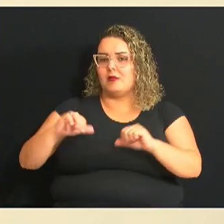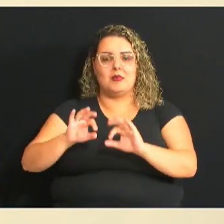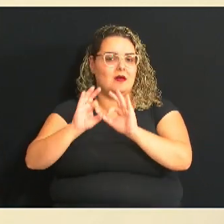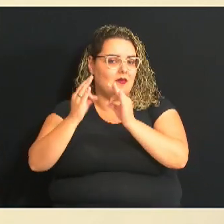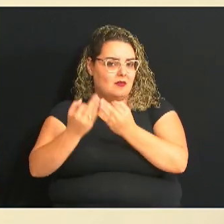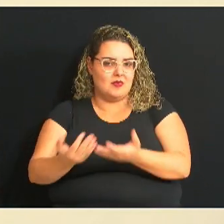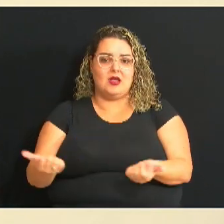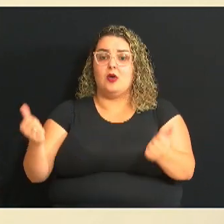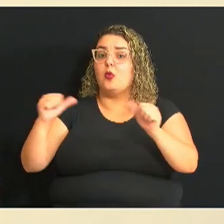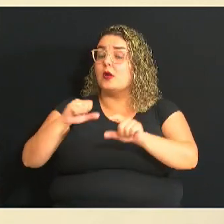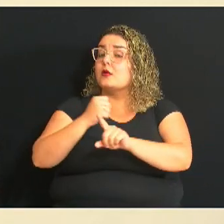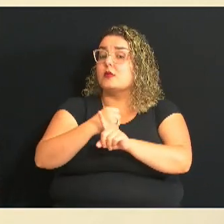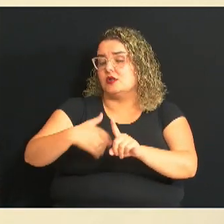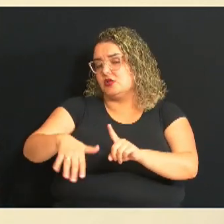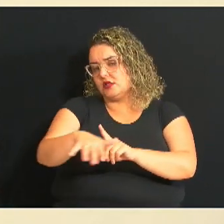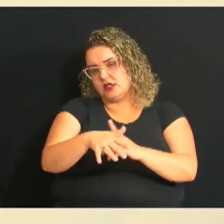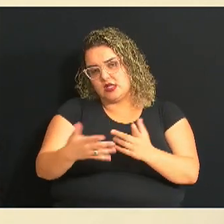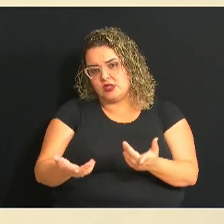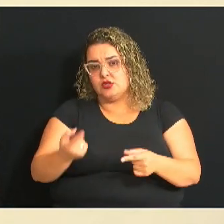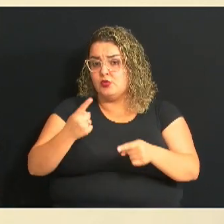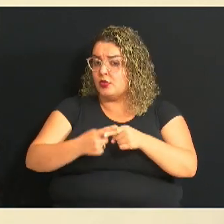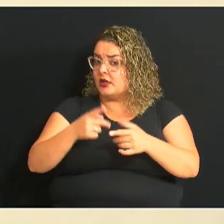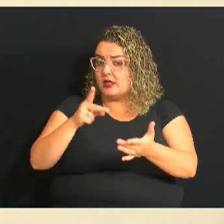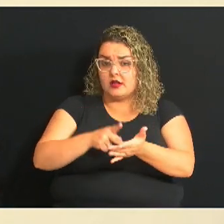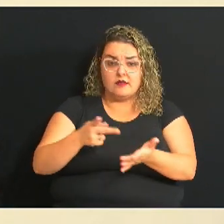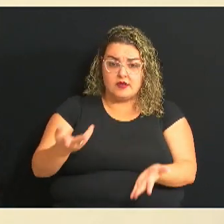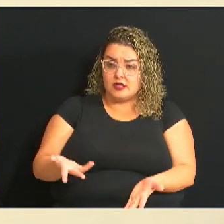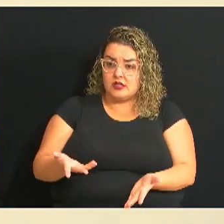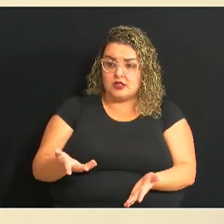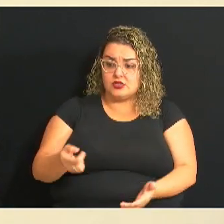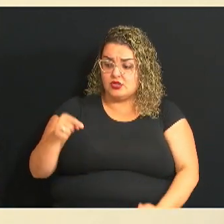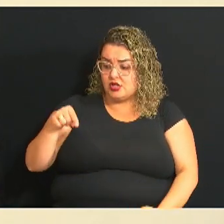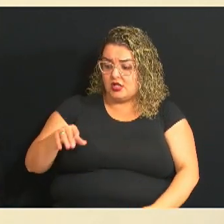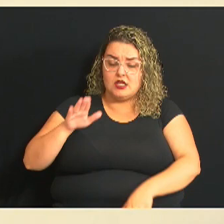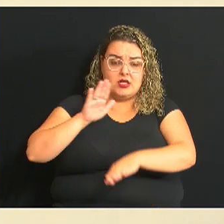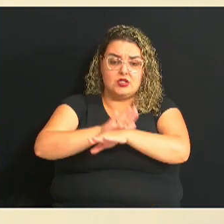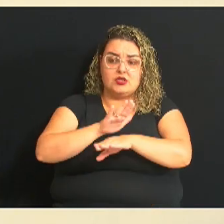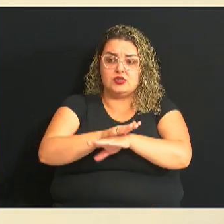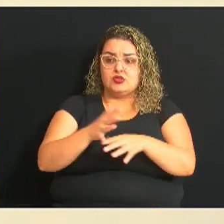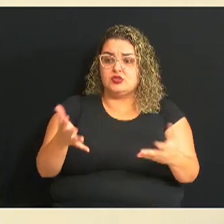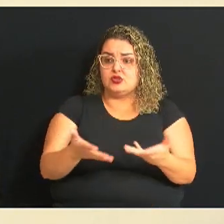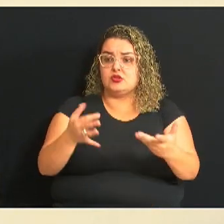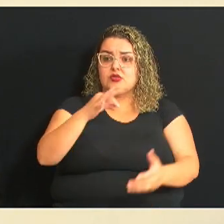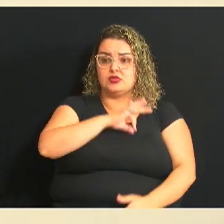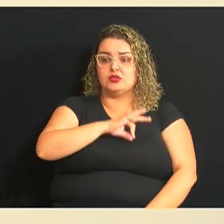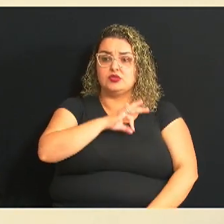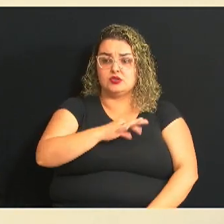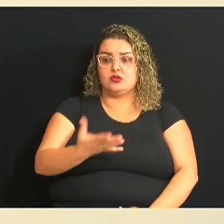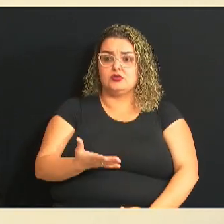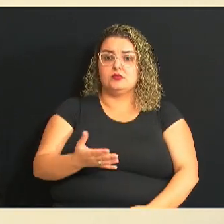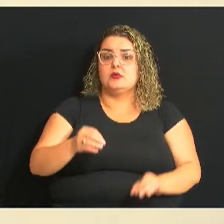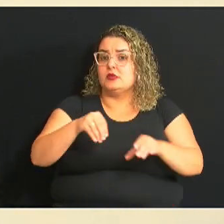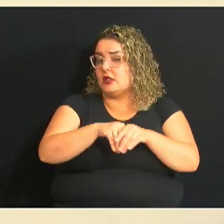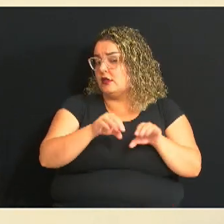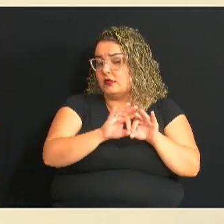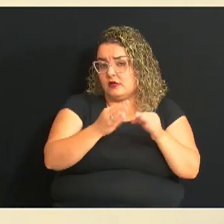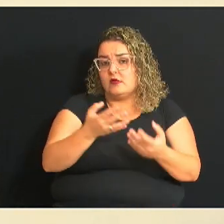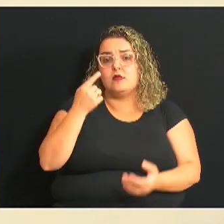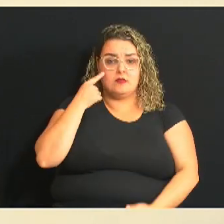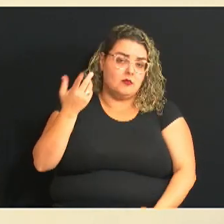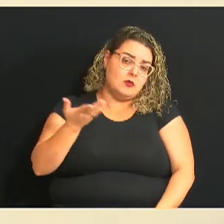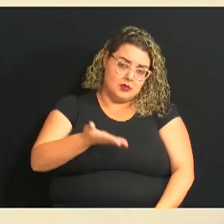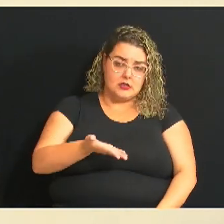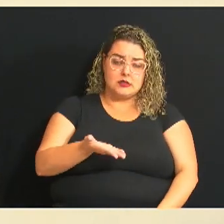para a sociedade. Porque, na verdade, ele está, talvez, ajudando na contribuição do orçamento familiar. Vamos pensar por esse